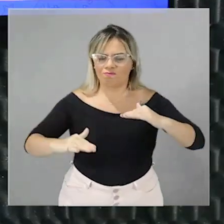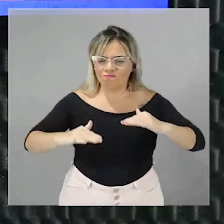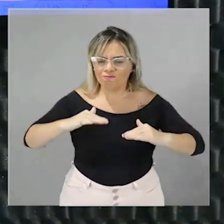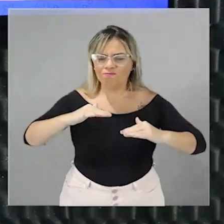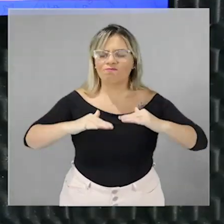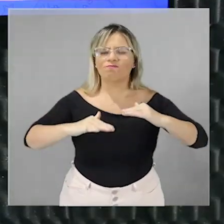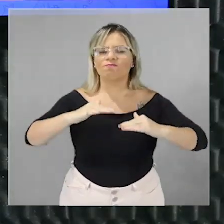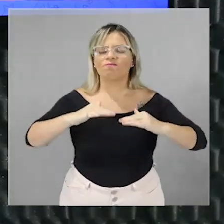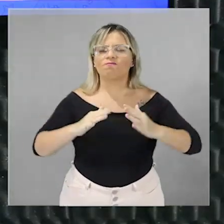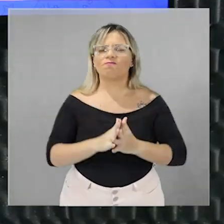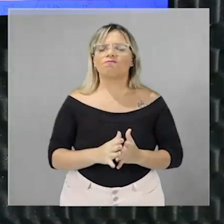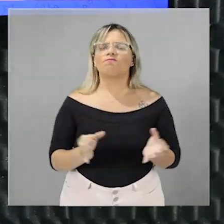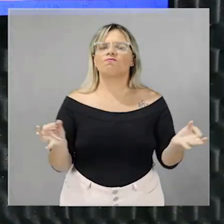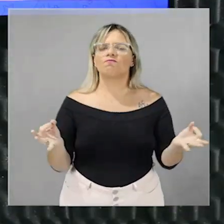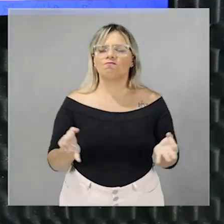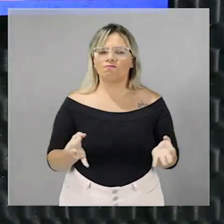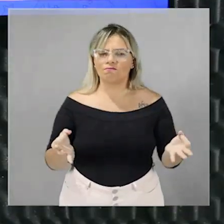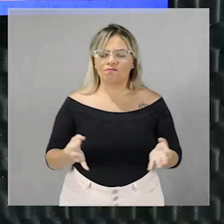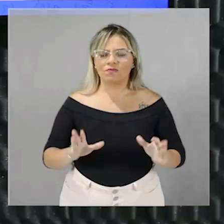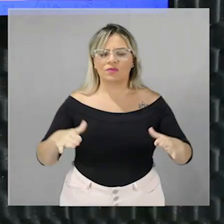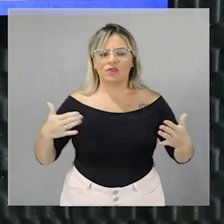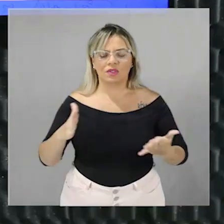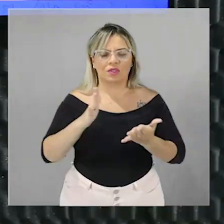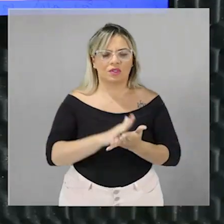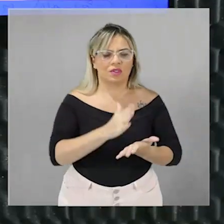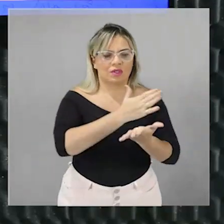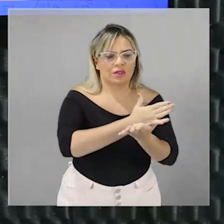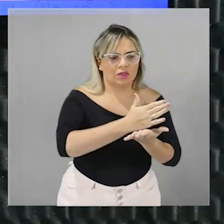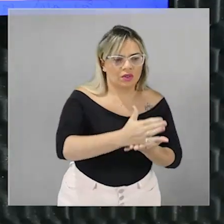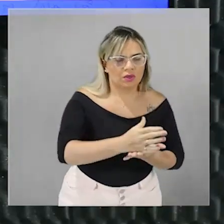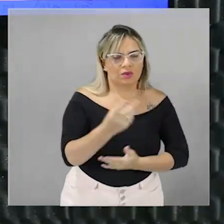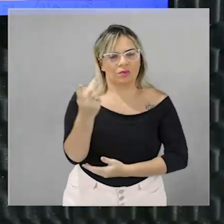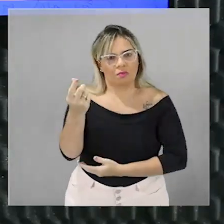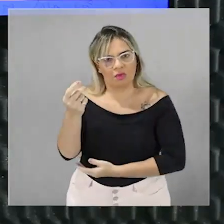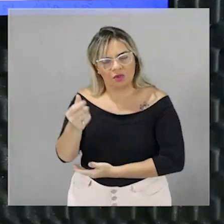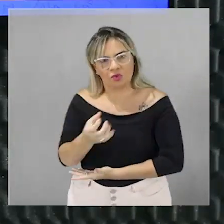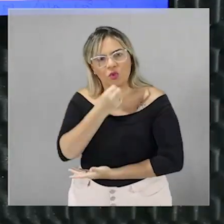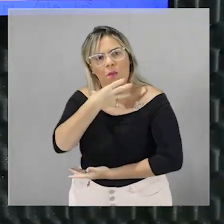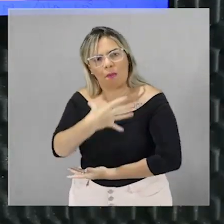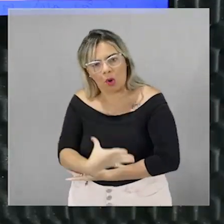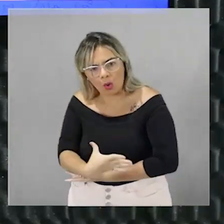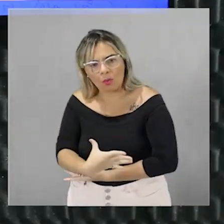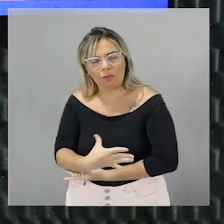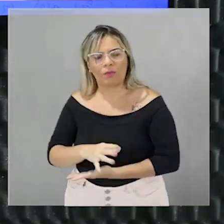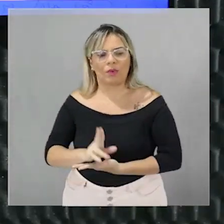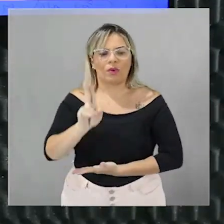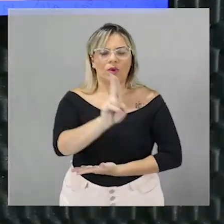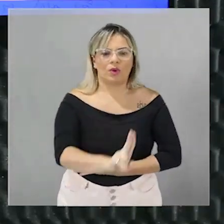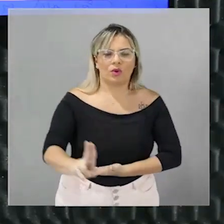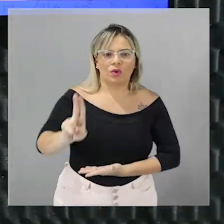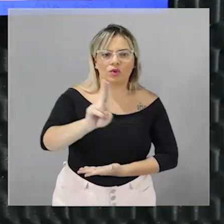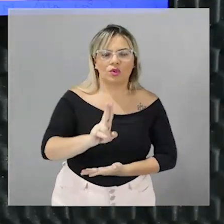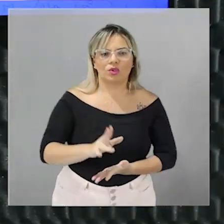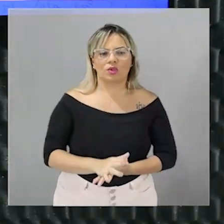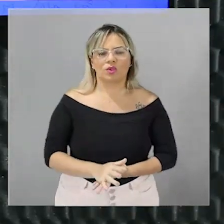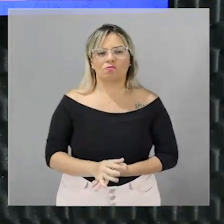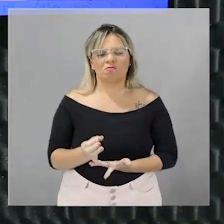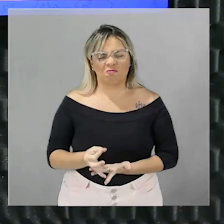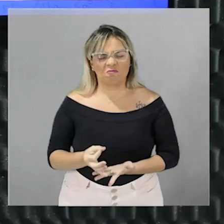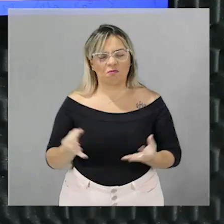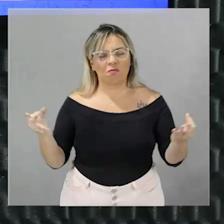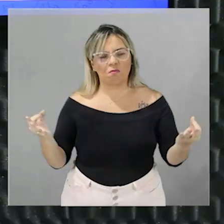né? Ou seja, de uma maneira mais justa. E ele começa logo dizendo sobre justamente preços justos, né? Ele fala sobre utilização eficiente,